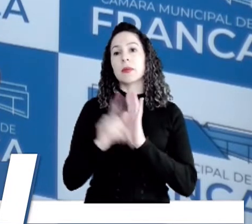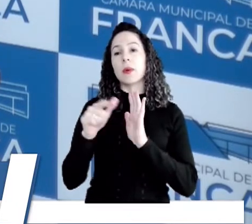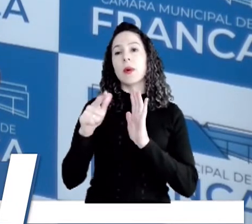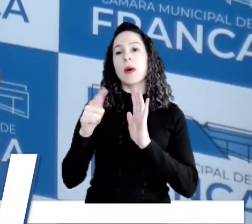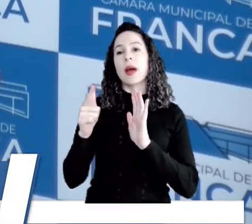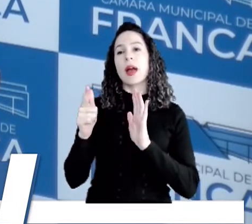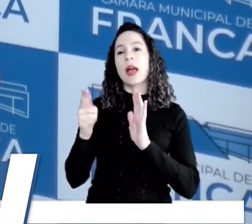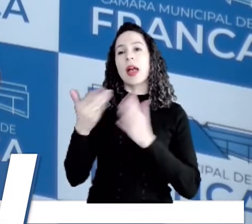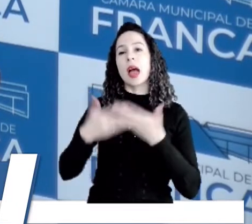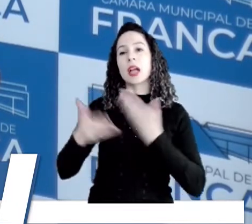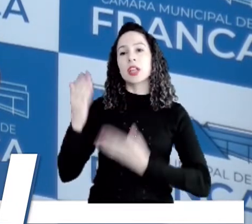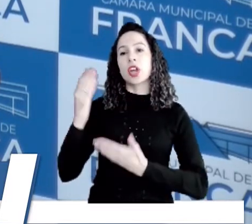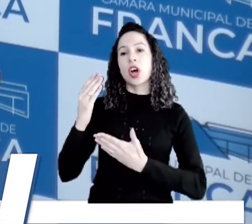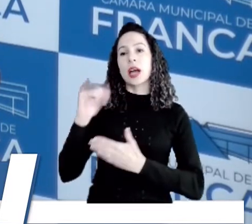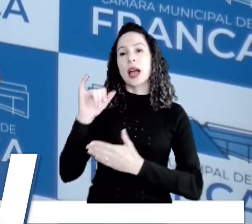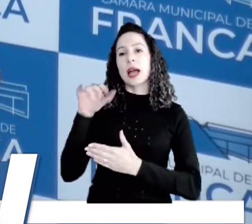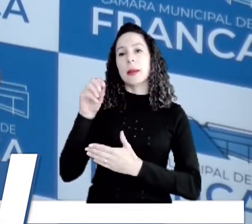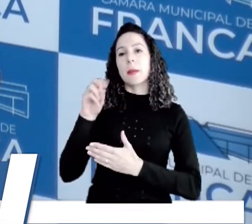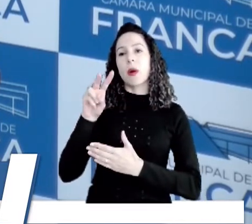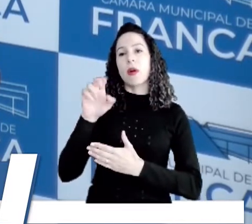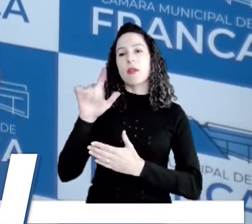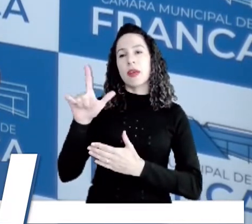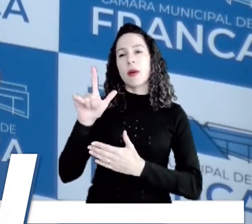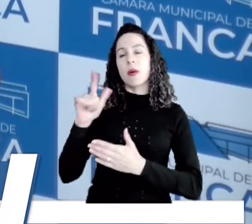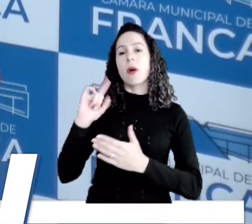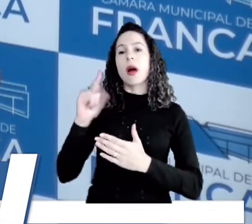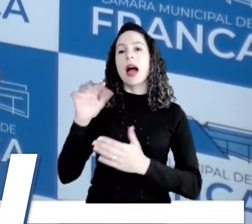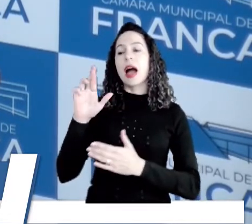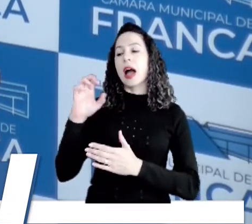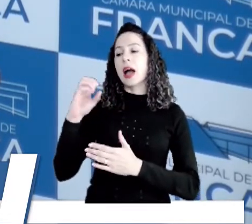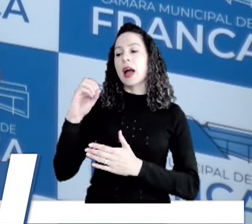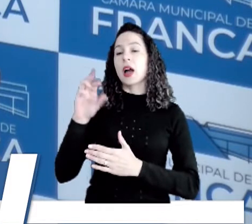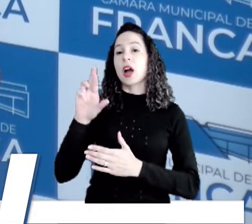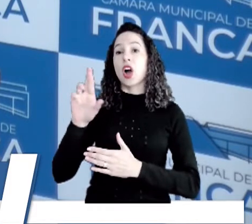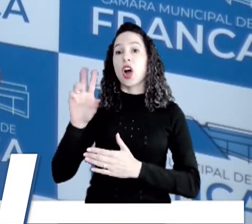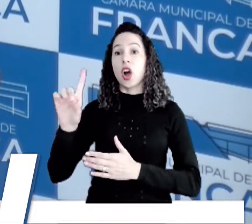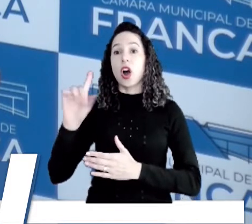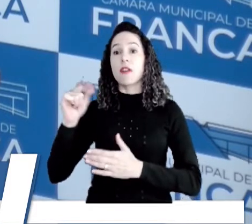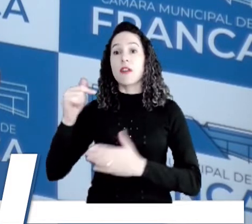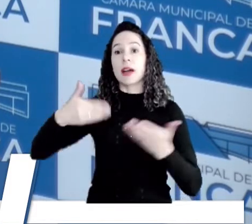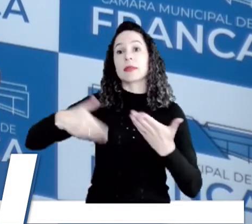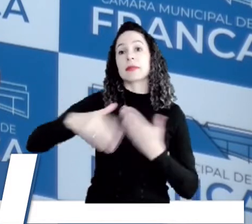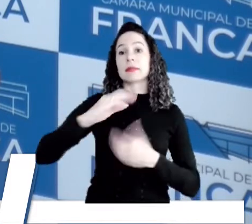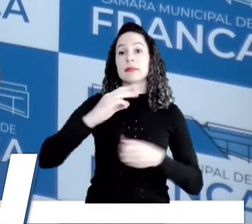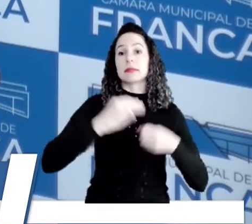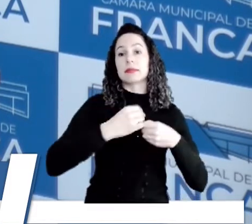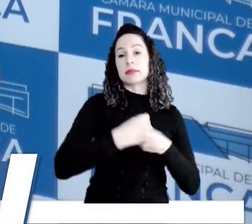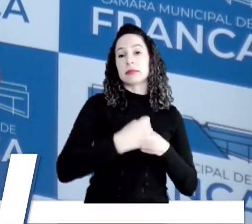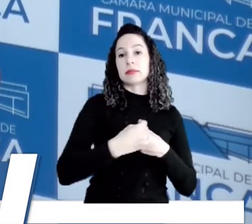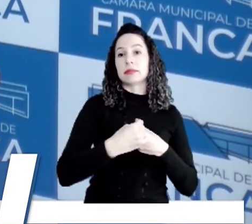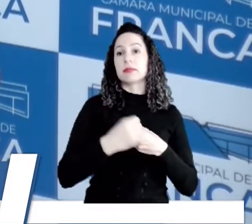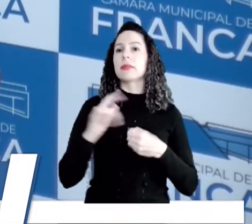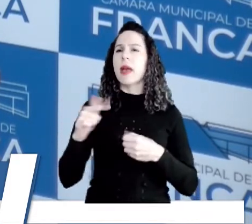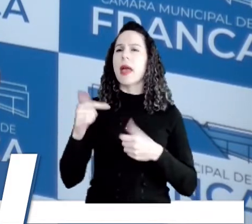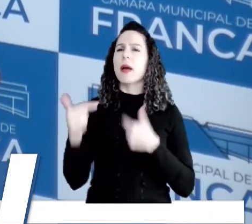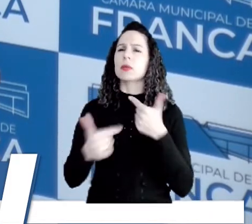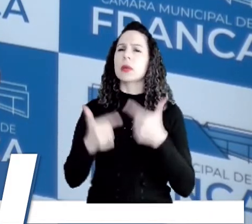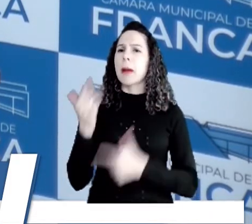a Rede Record de televisão tem que transferir ao município. Foi um trabalho